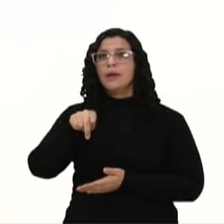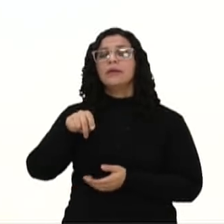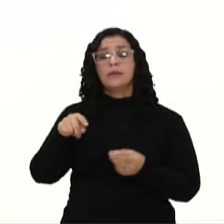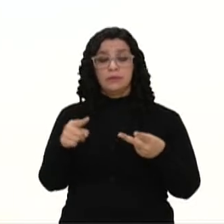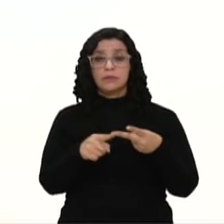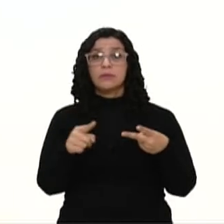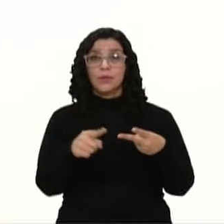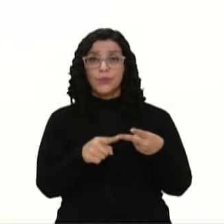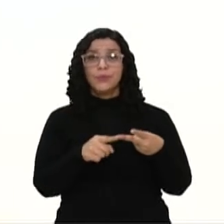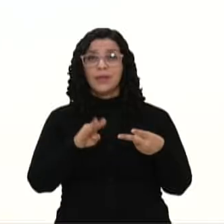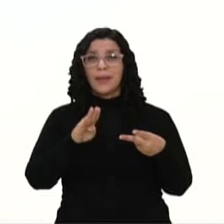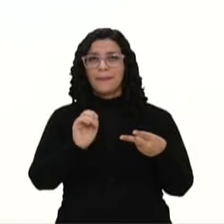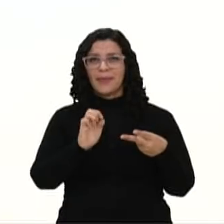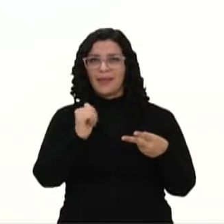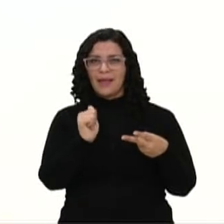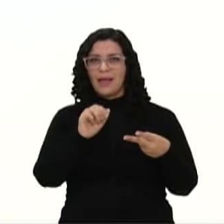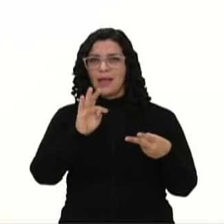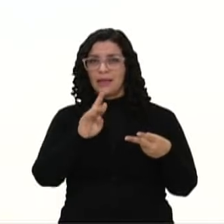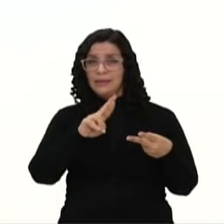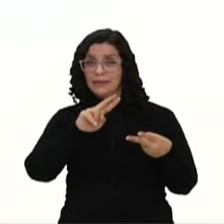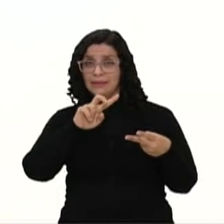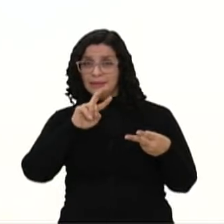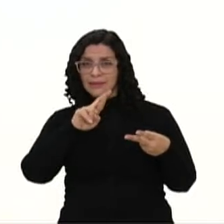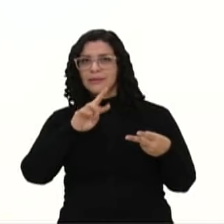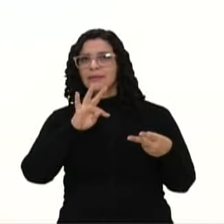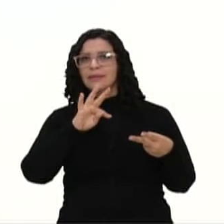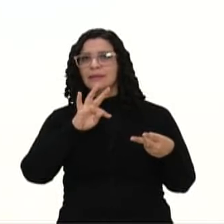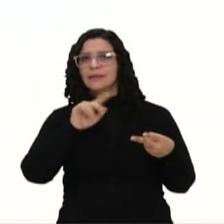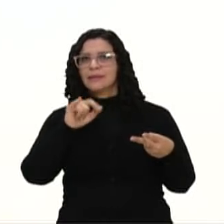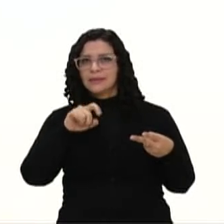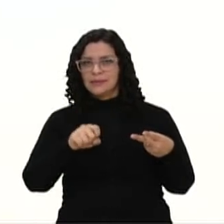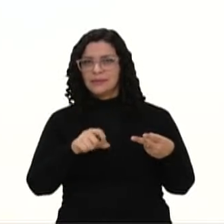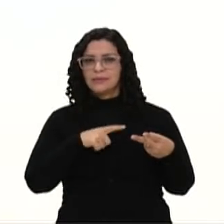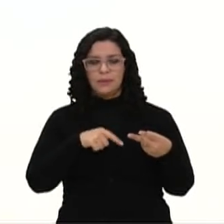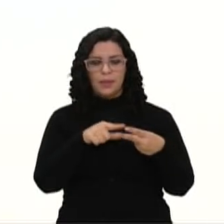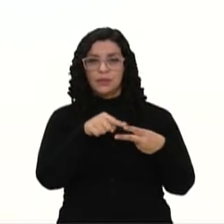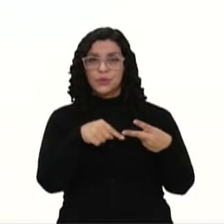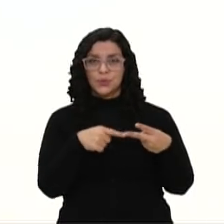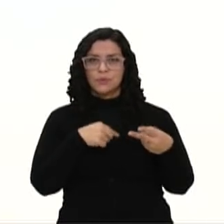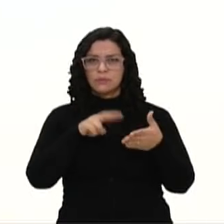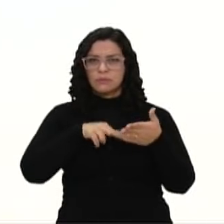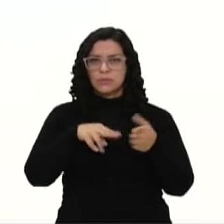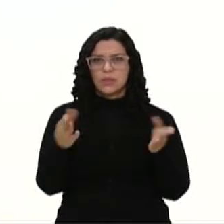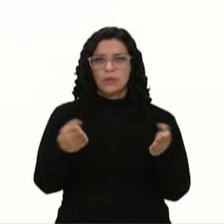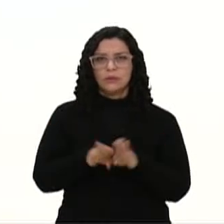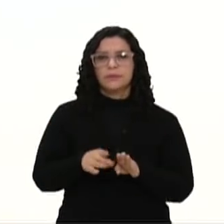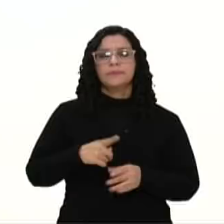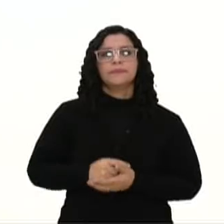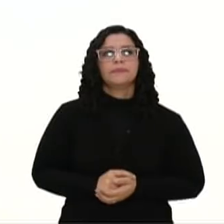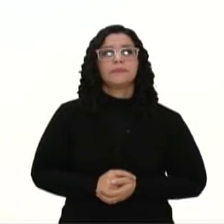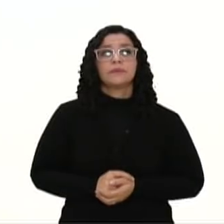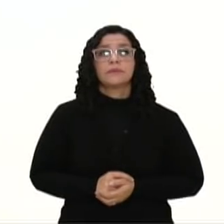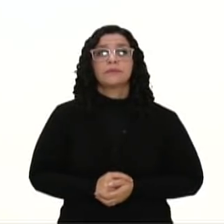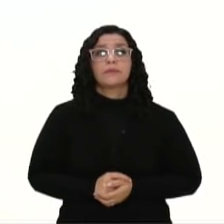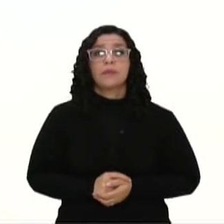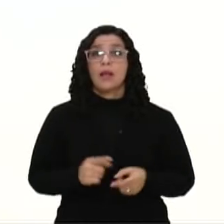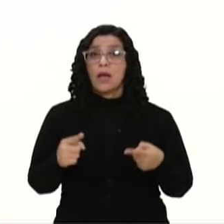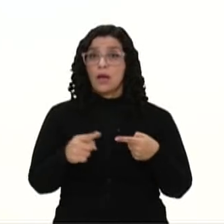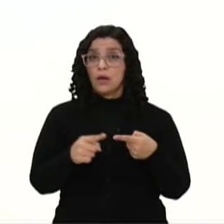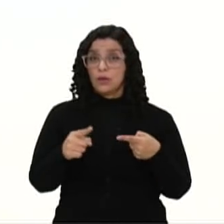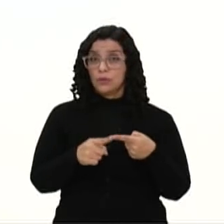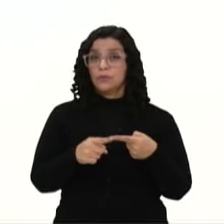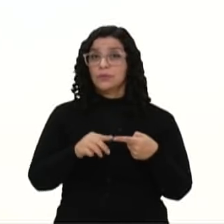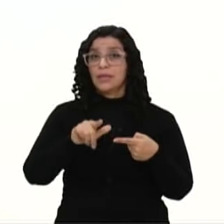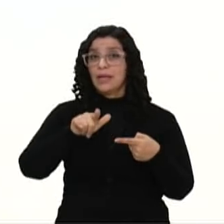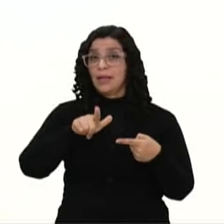a carta de Beatriz Sofia. Temos aqui dois trechos, preste atenção. Trecho 1 da primeira